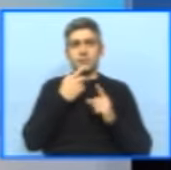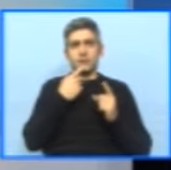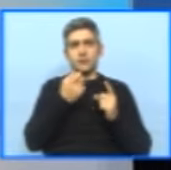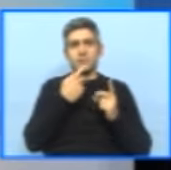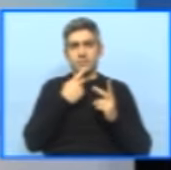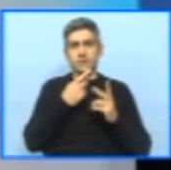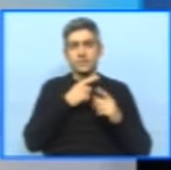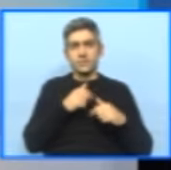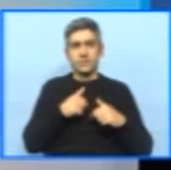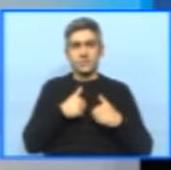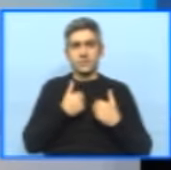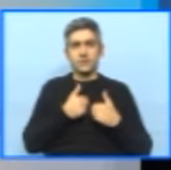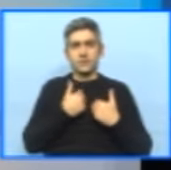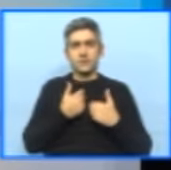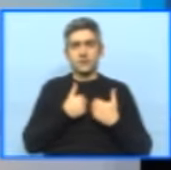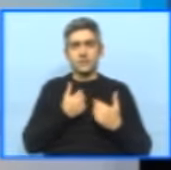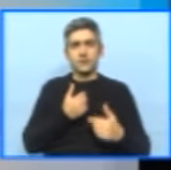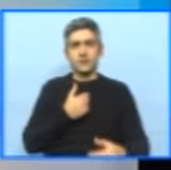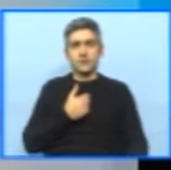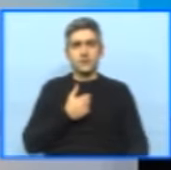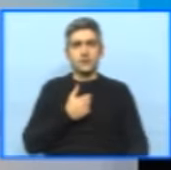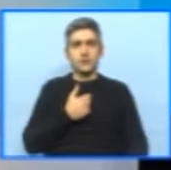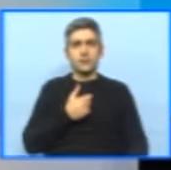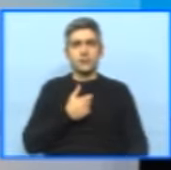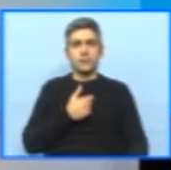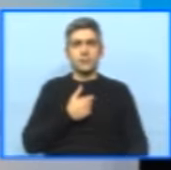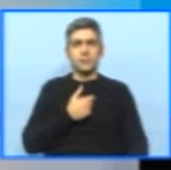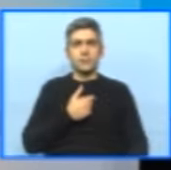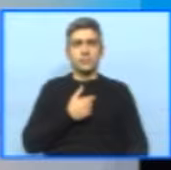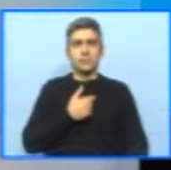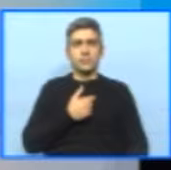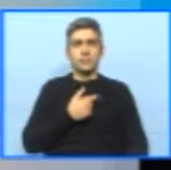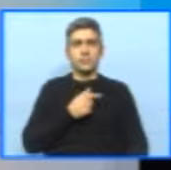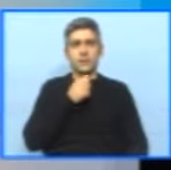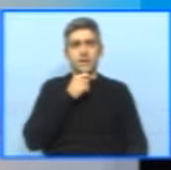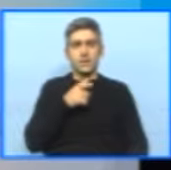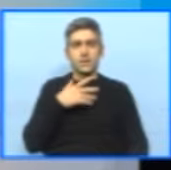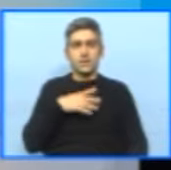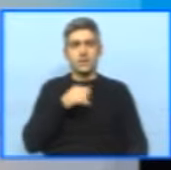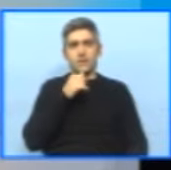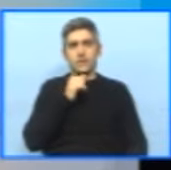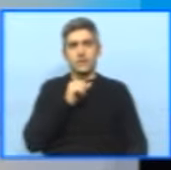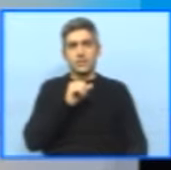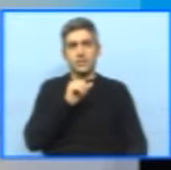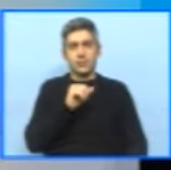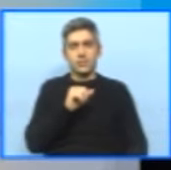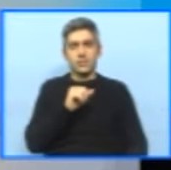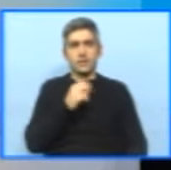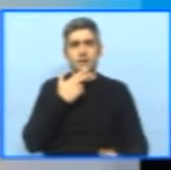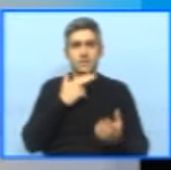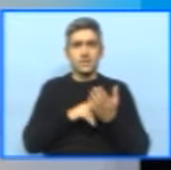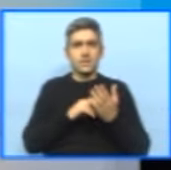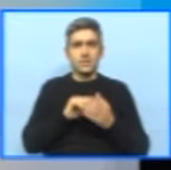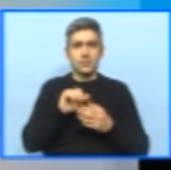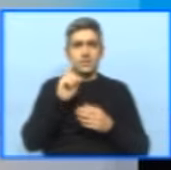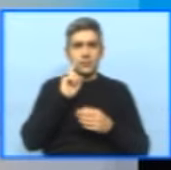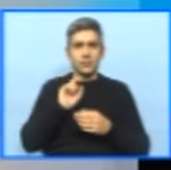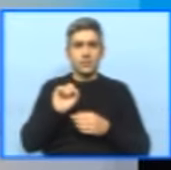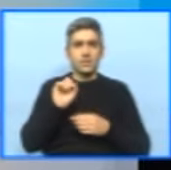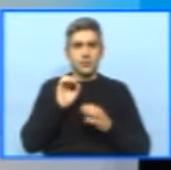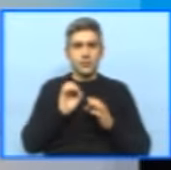ela mesma, e é essa água... É essa a água que ele quer beber dela, a verdade dela mesmo. E